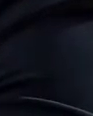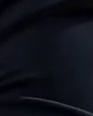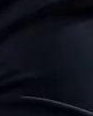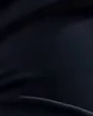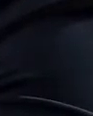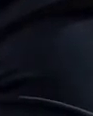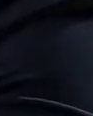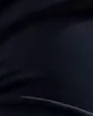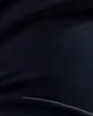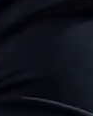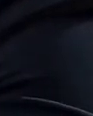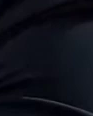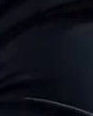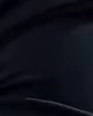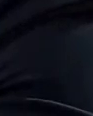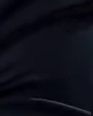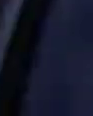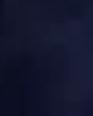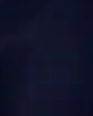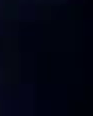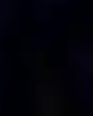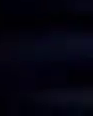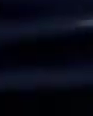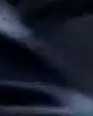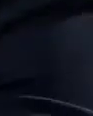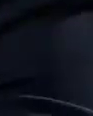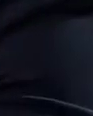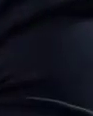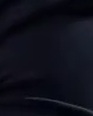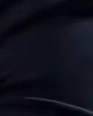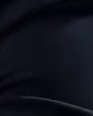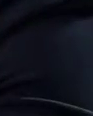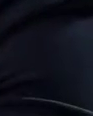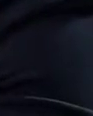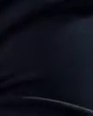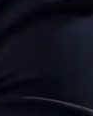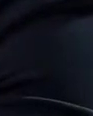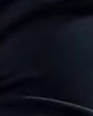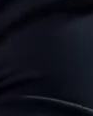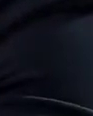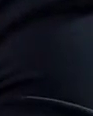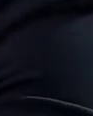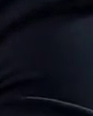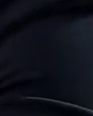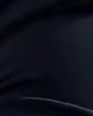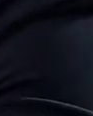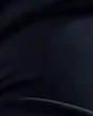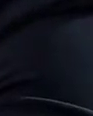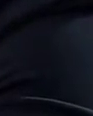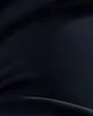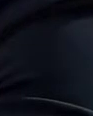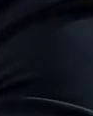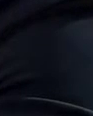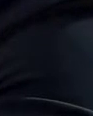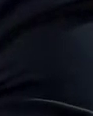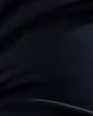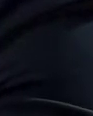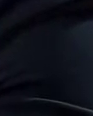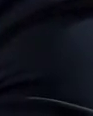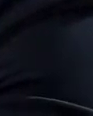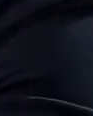trabalho. Muito importante quando você fala da questão das vacâncias, que a gente consiga urgentemente fazer esse